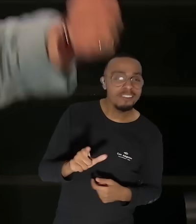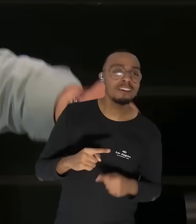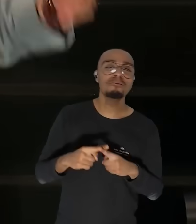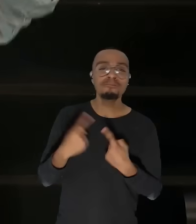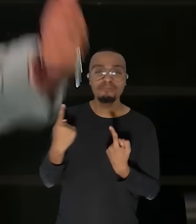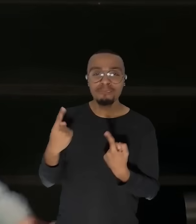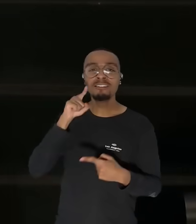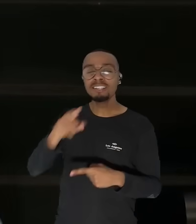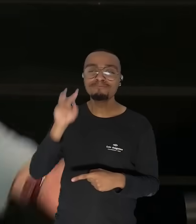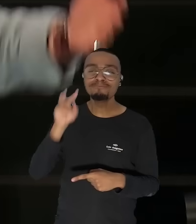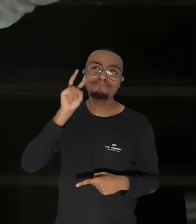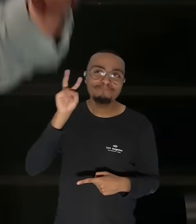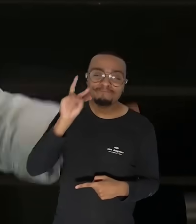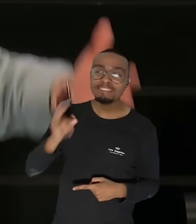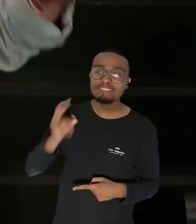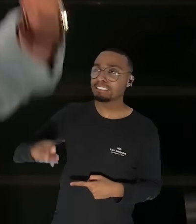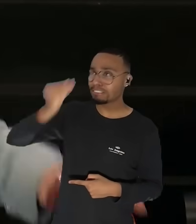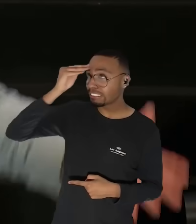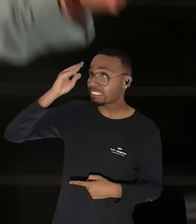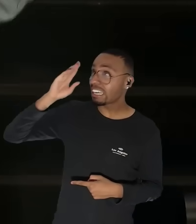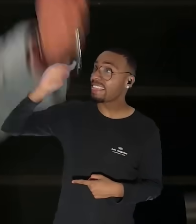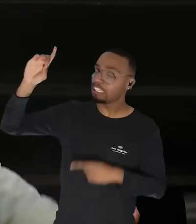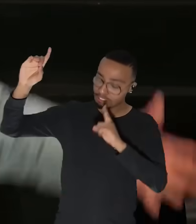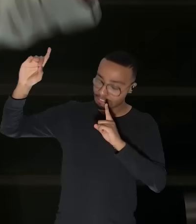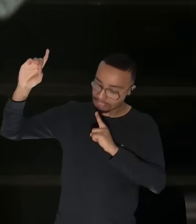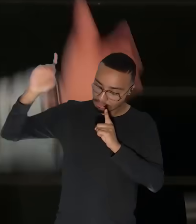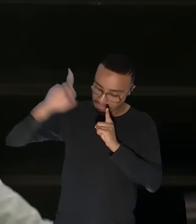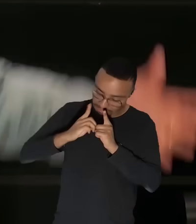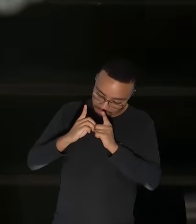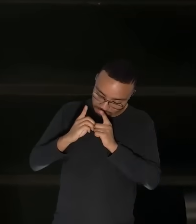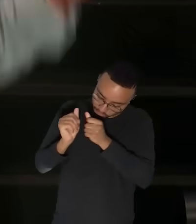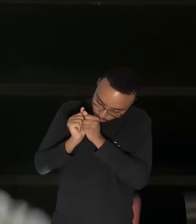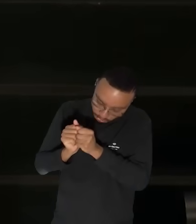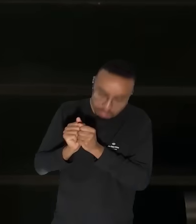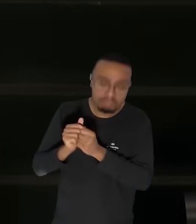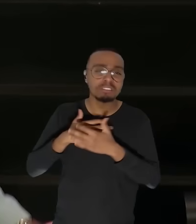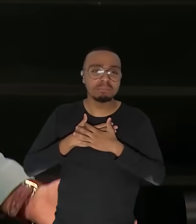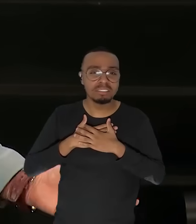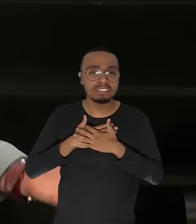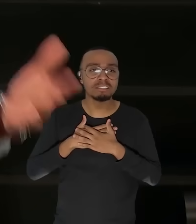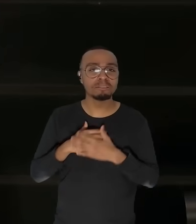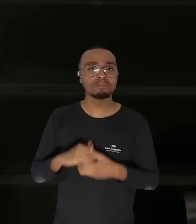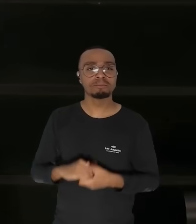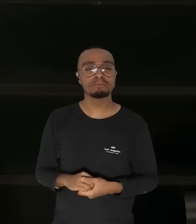onde Jesus está. E Jesus está dizendo: não saia daí.